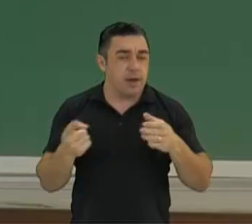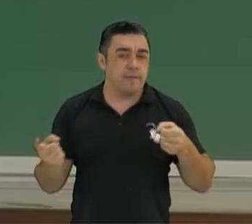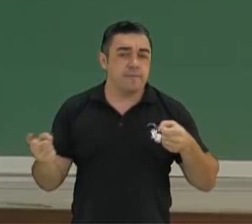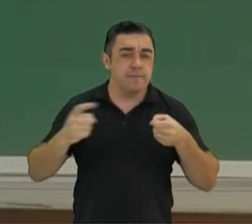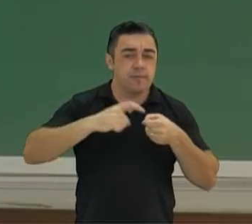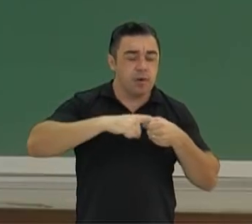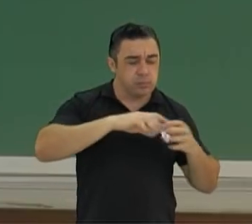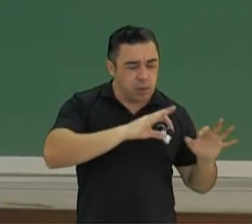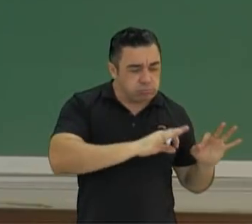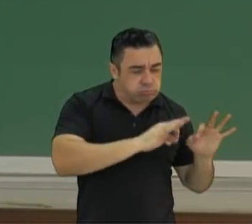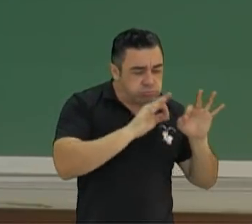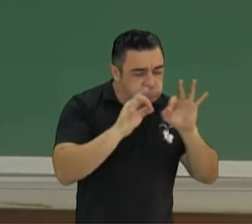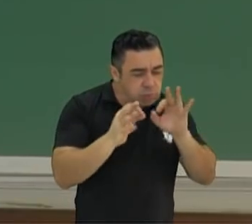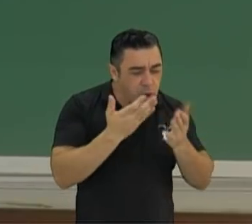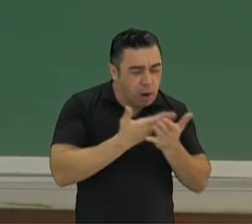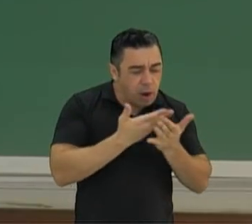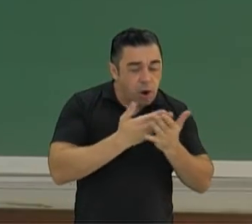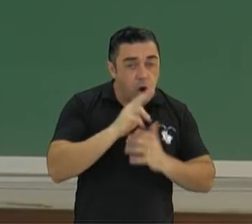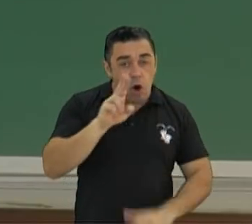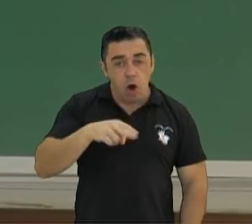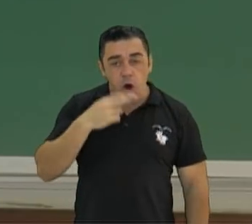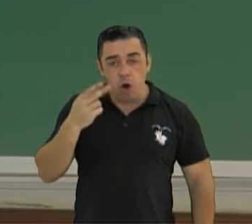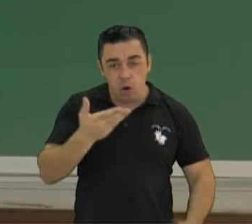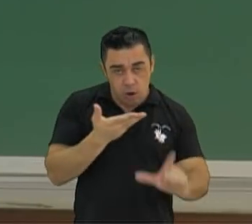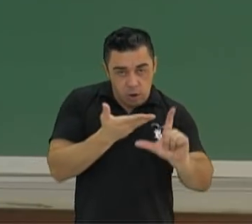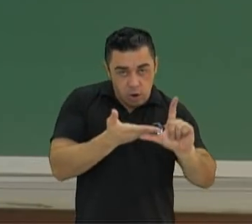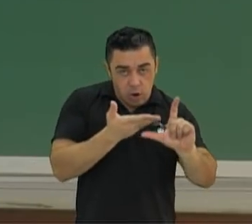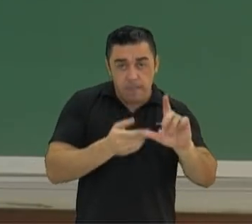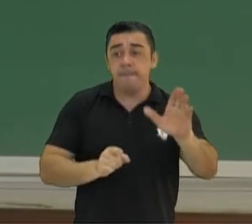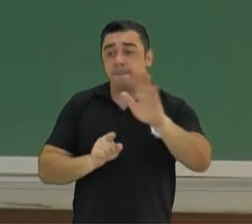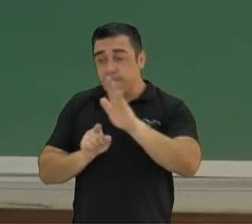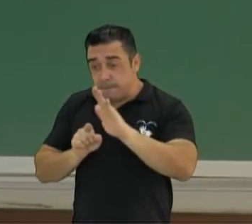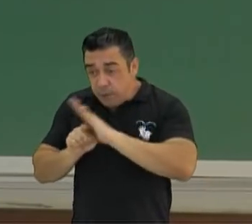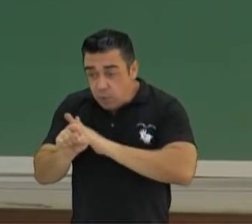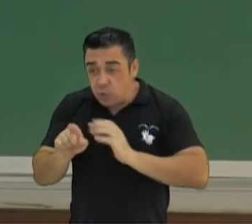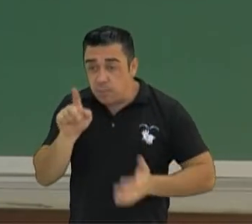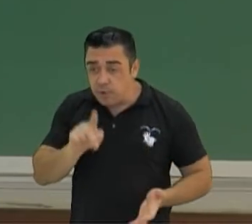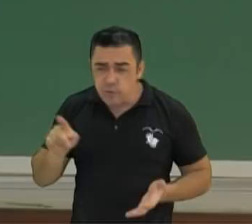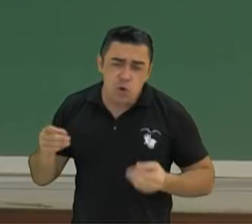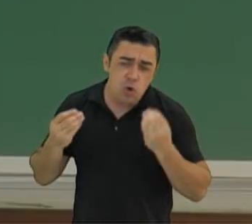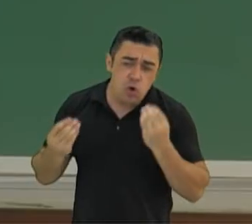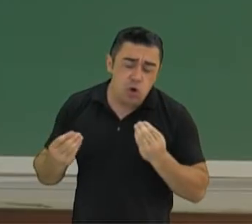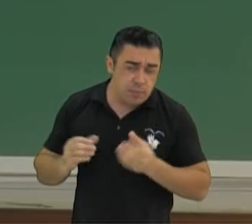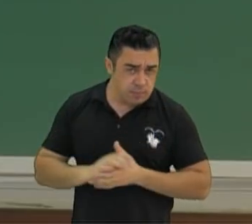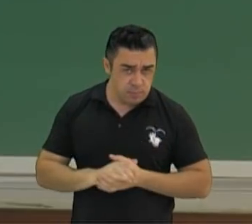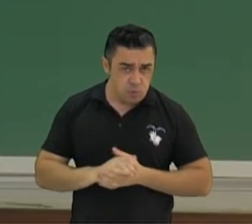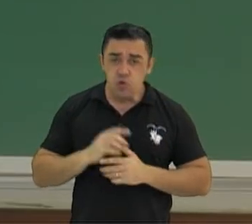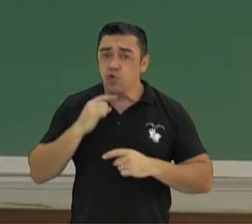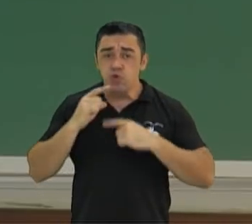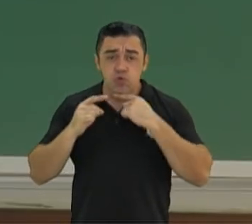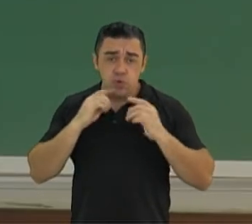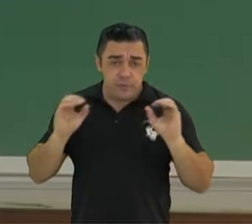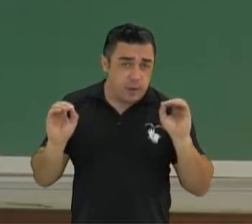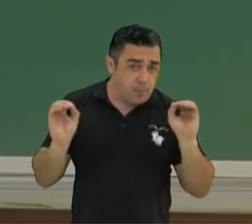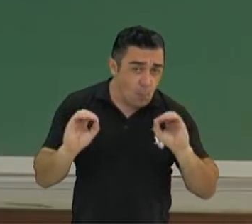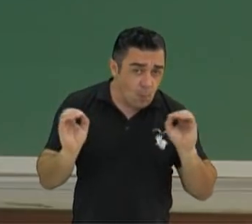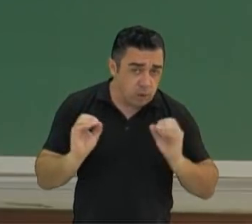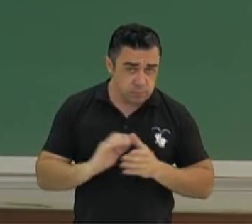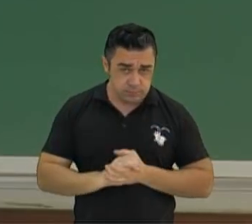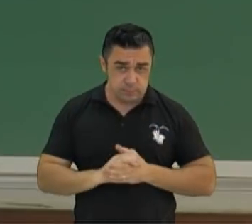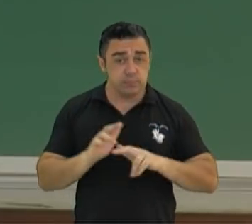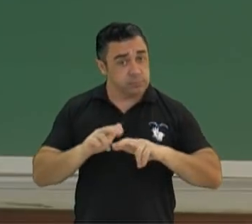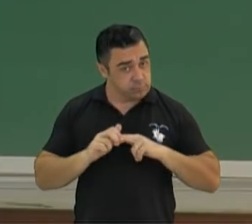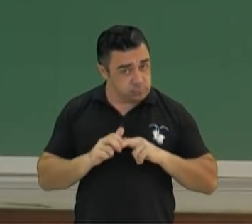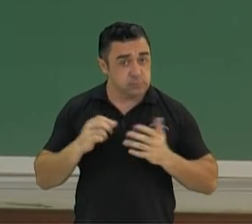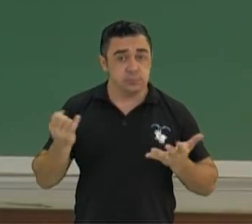volta, revisa ou vai lá no Classroom perguntar para o prof de vocês lá, tirar essas dúvidas, certinho? Por isso